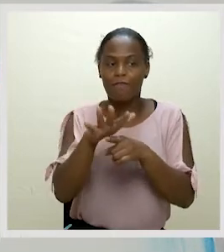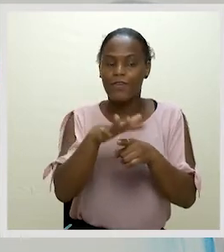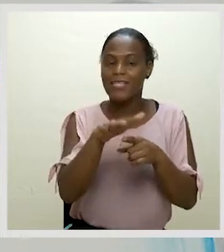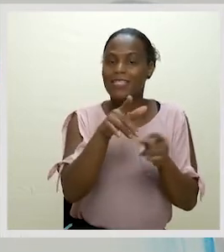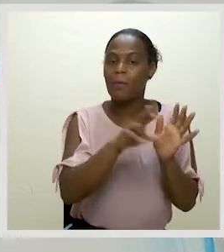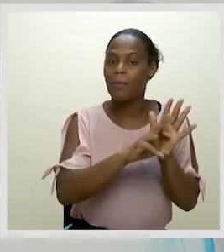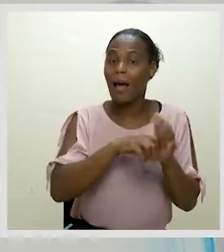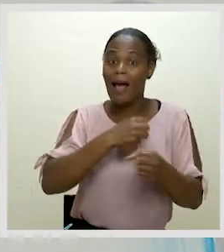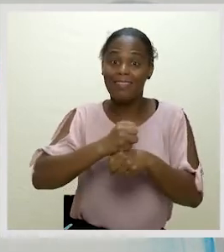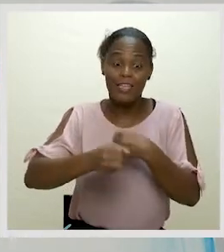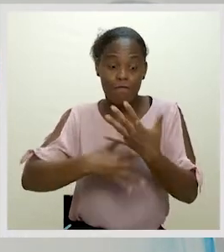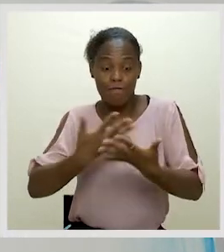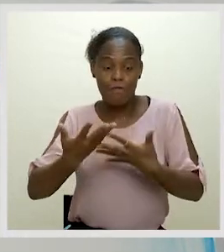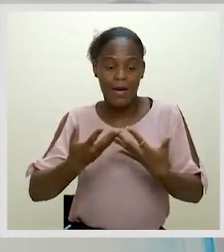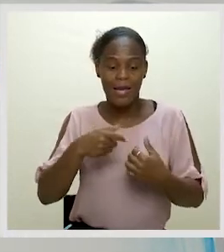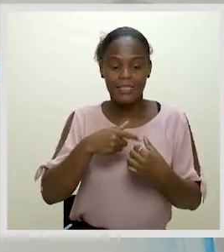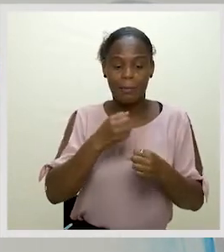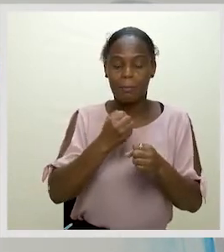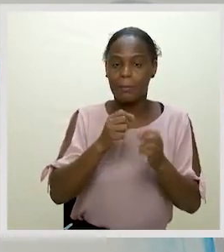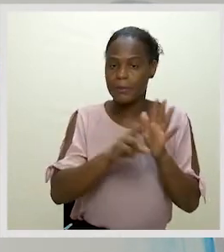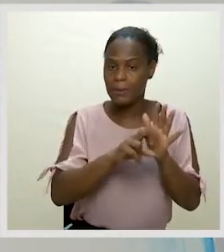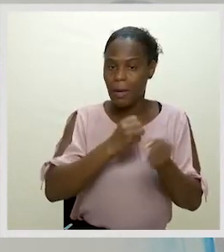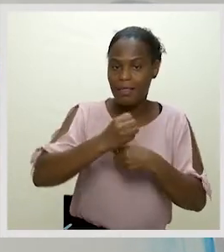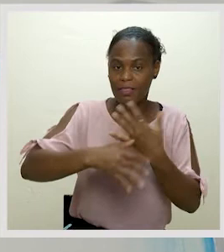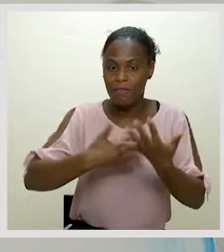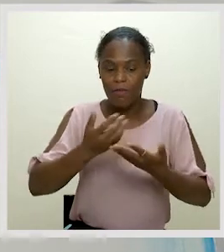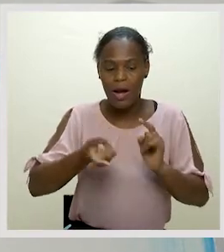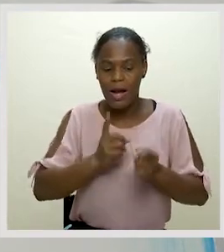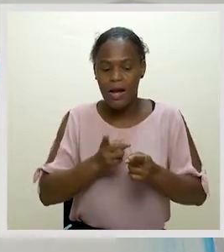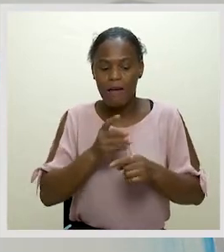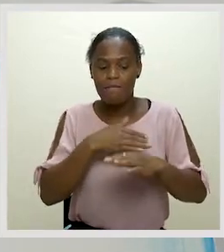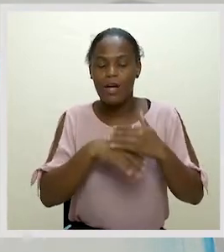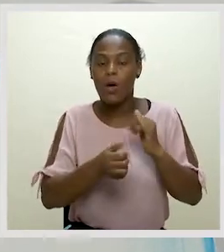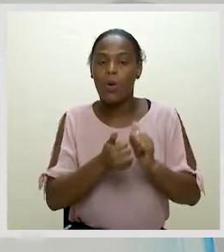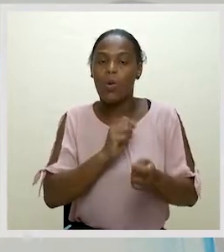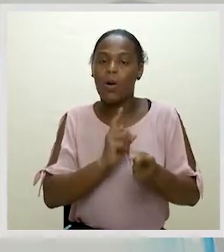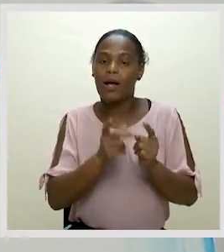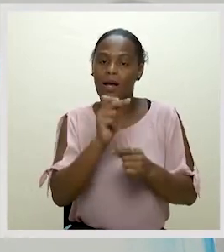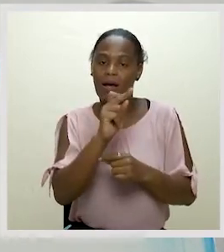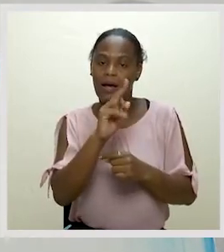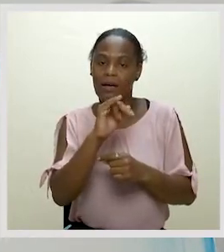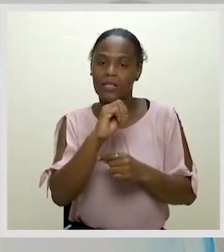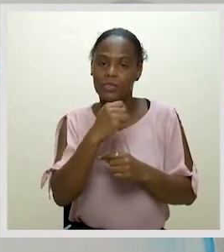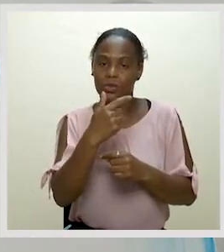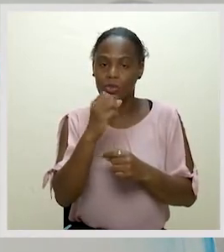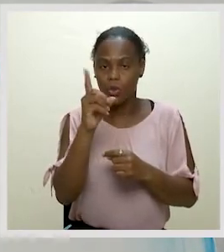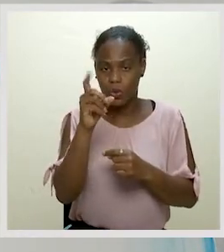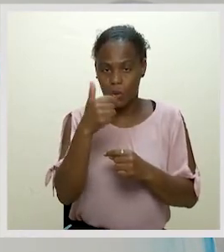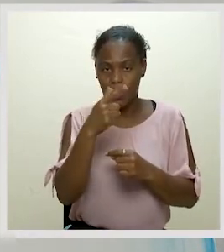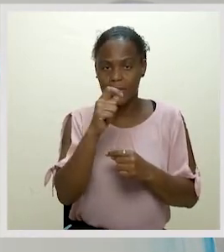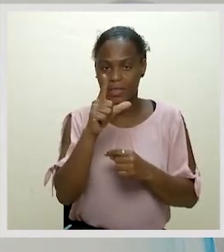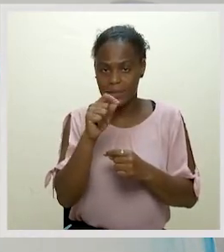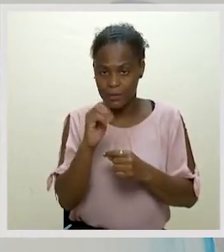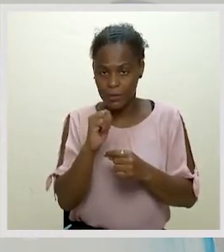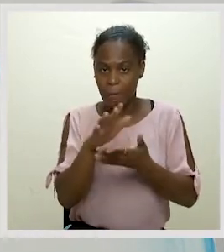princípio ativo. E este princípio ativo que levou com que Aristóteles baseou-se em